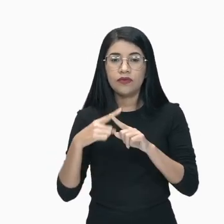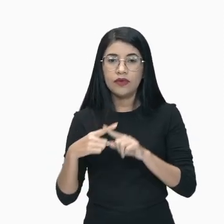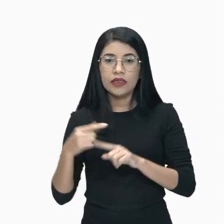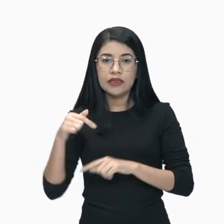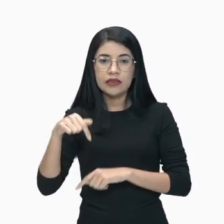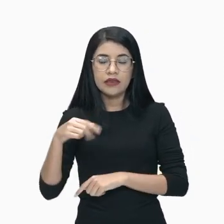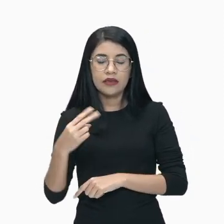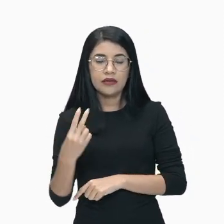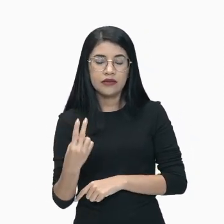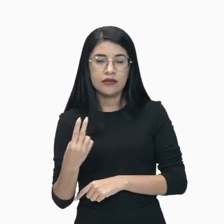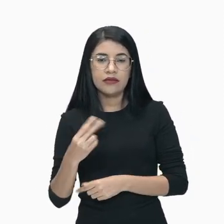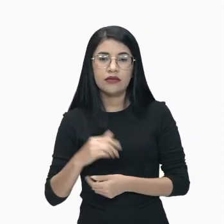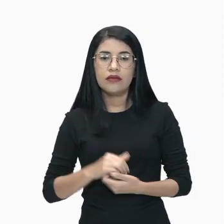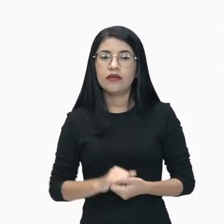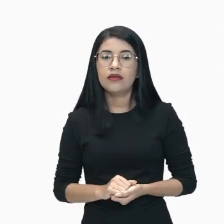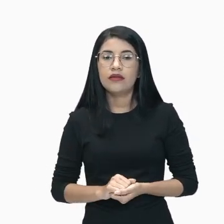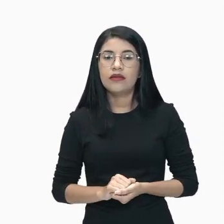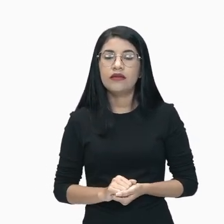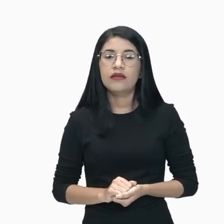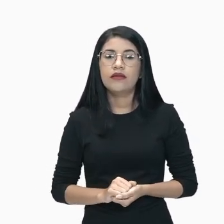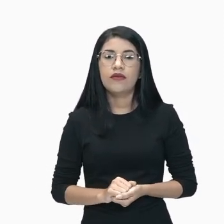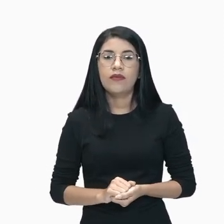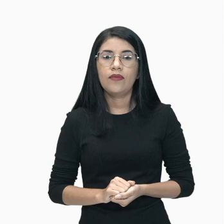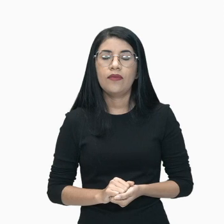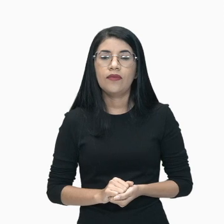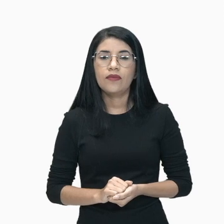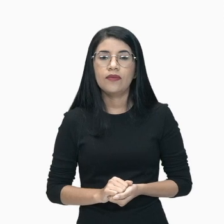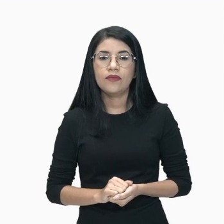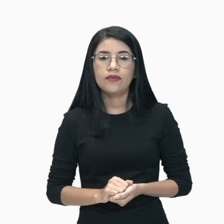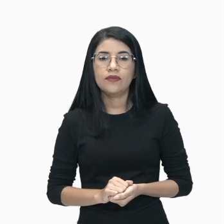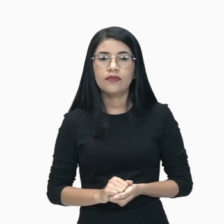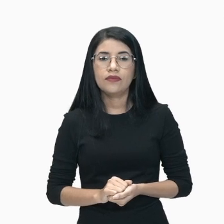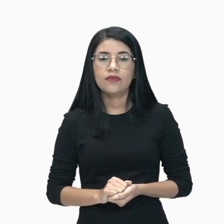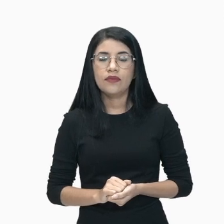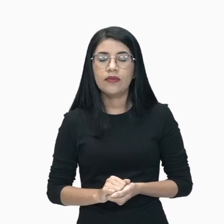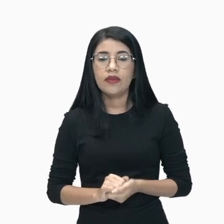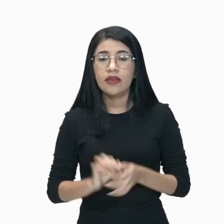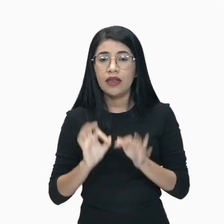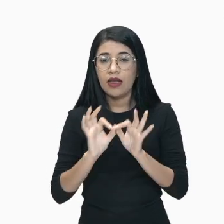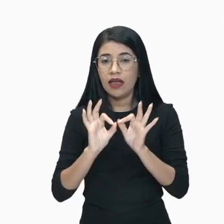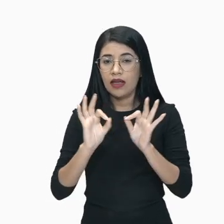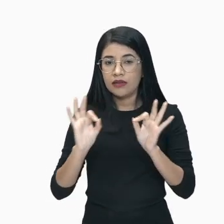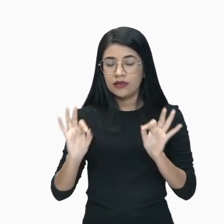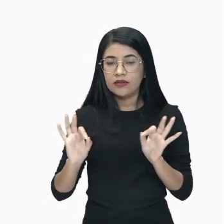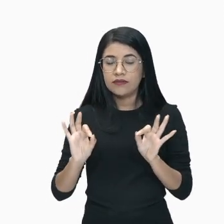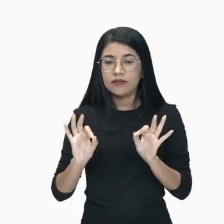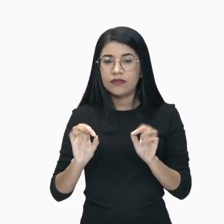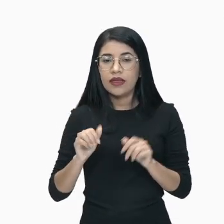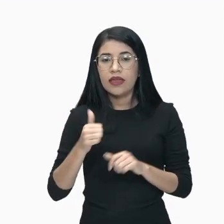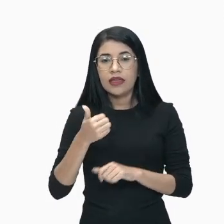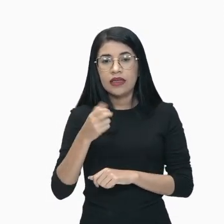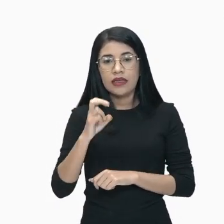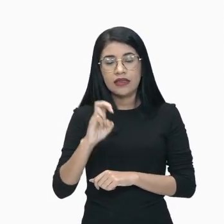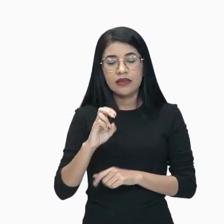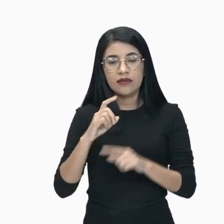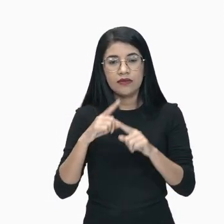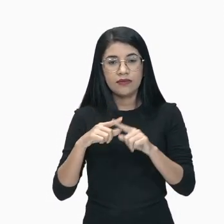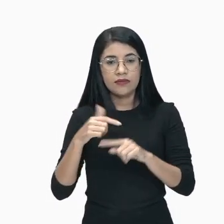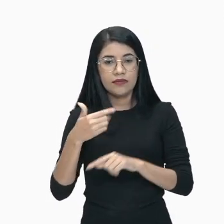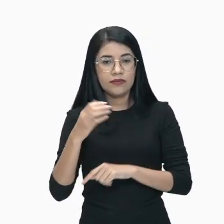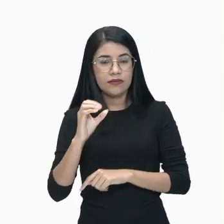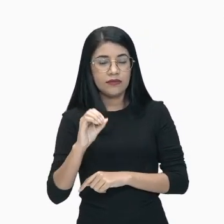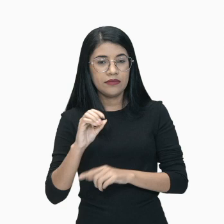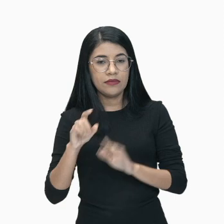aqui. E aí, a distância, 15 vezes 10 a menos 2. Por